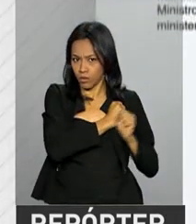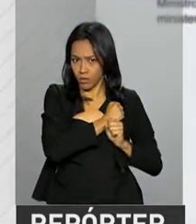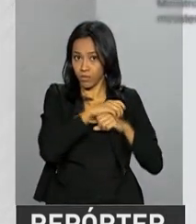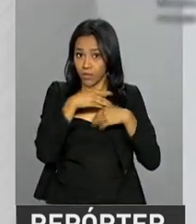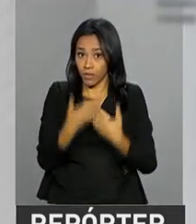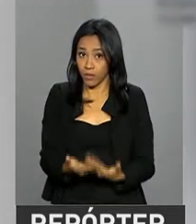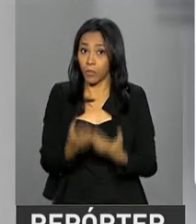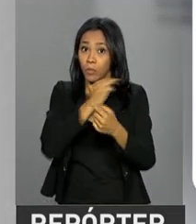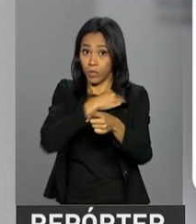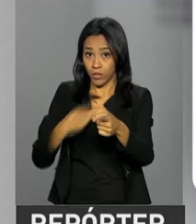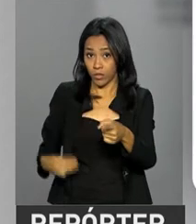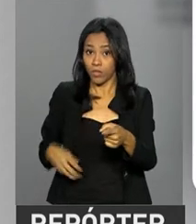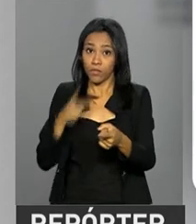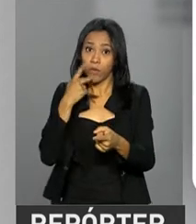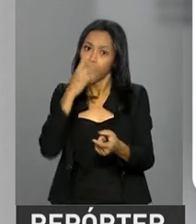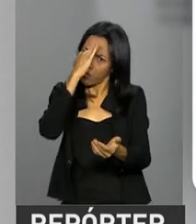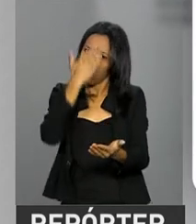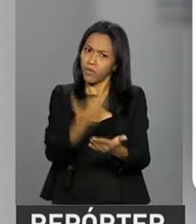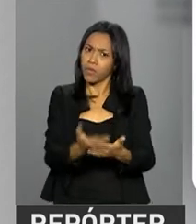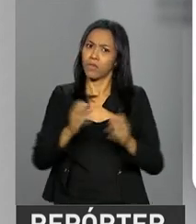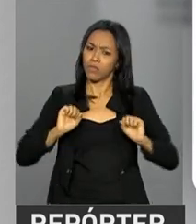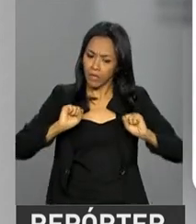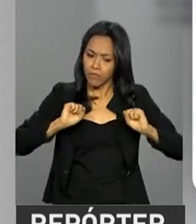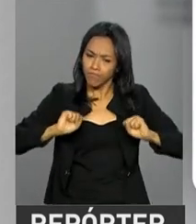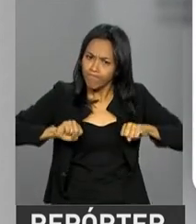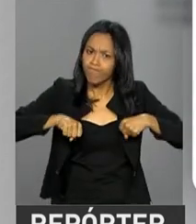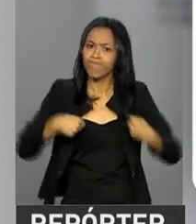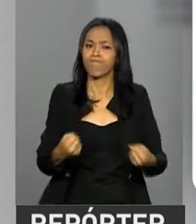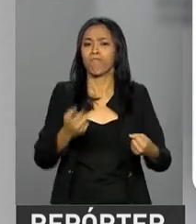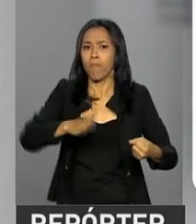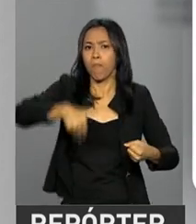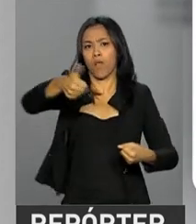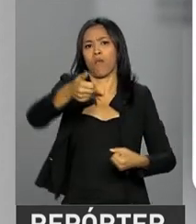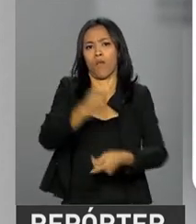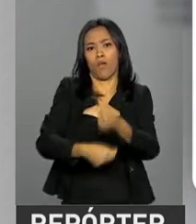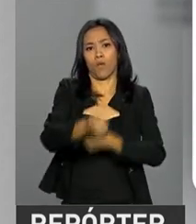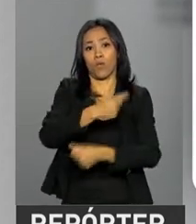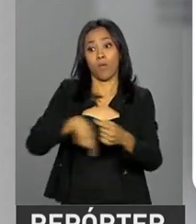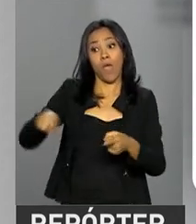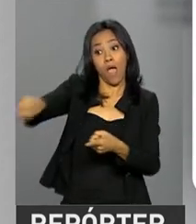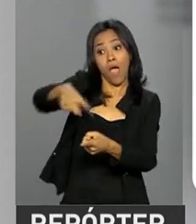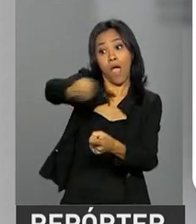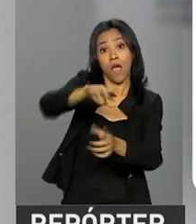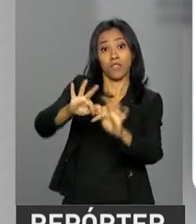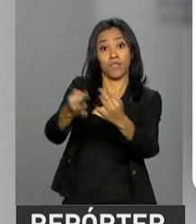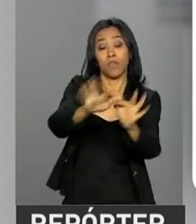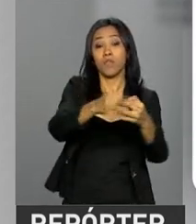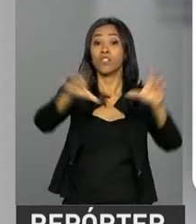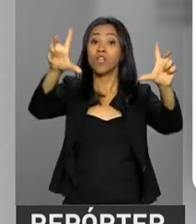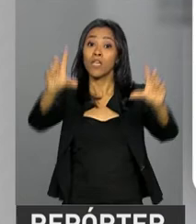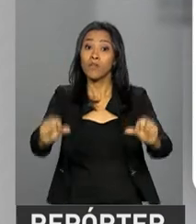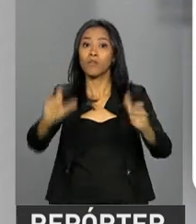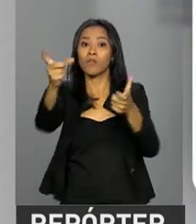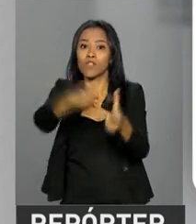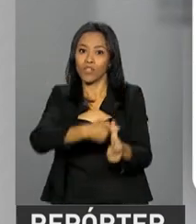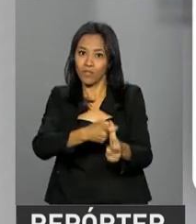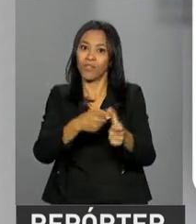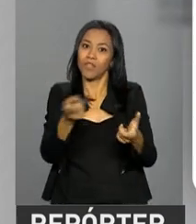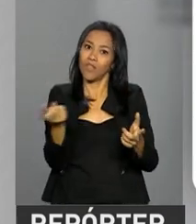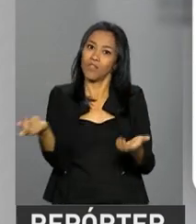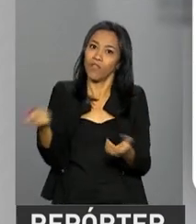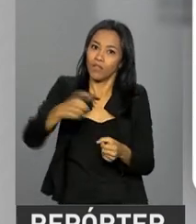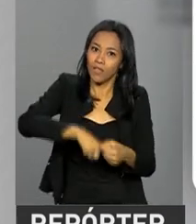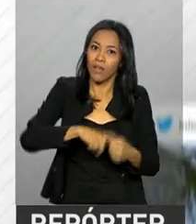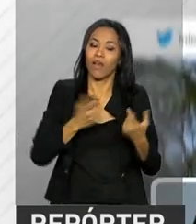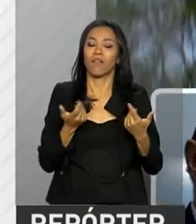ministro mais confiantes de que a economia seguirá melhorando as famílias reduziram o endividamento e retomaram gastos em especial em